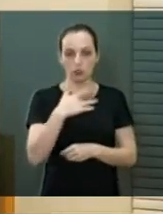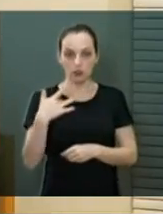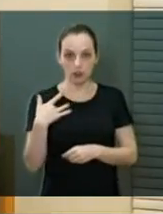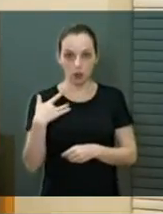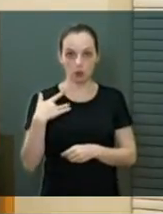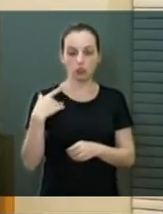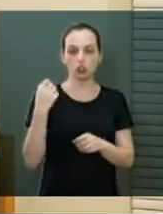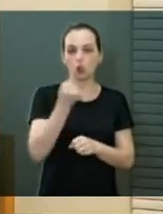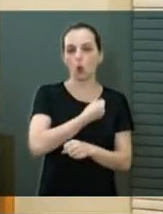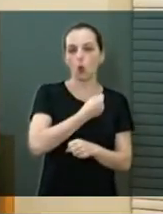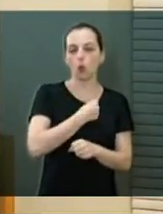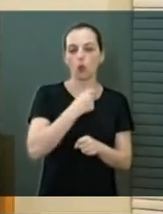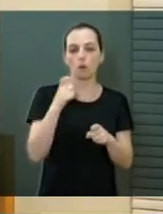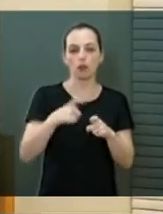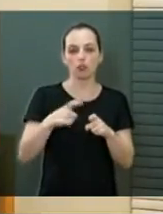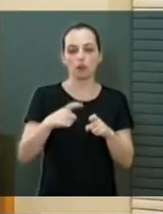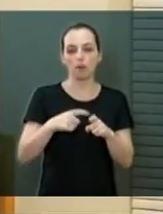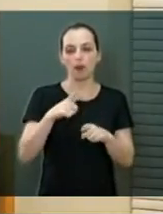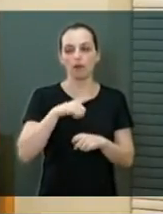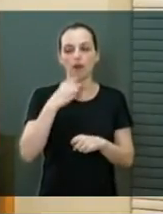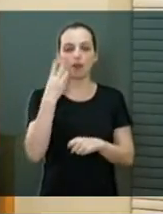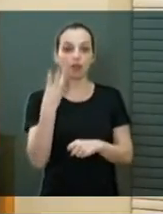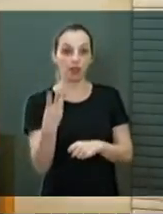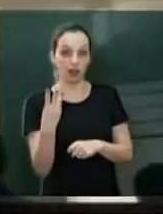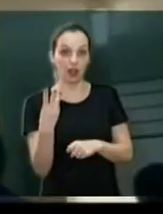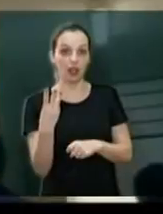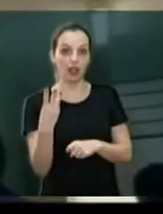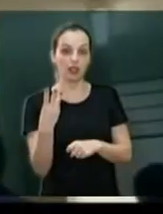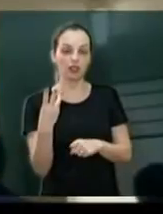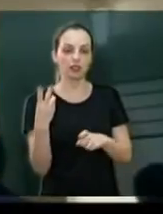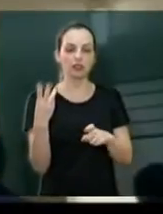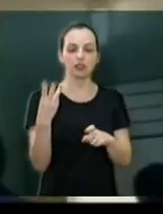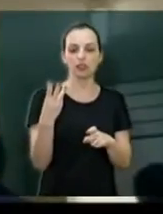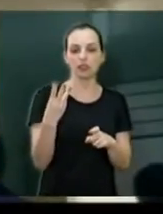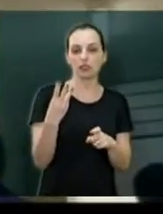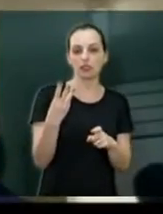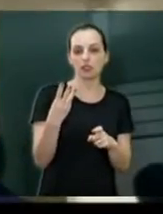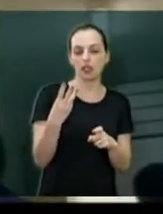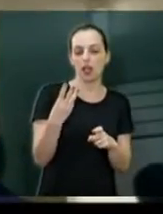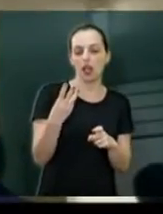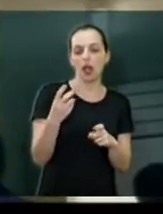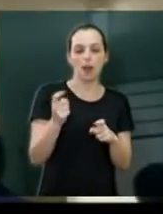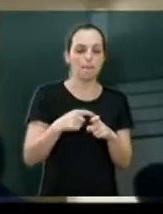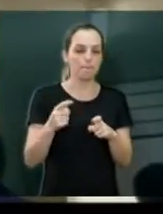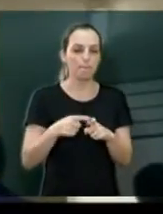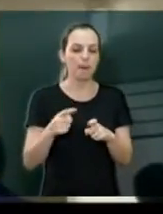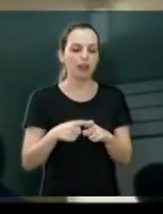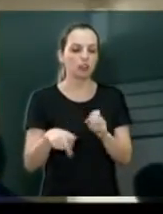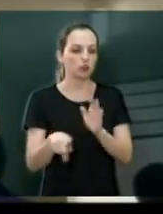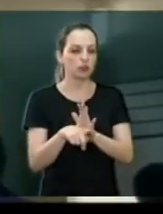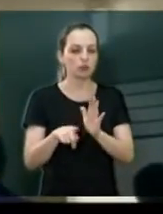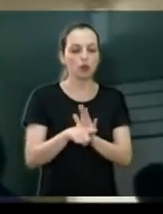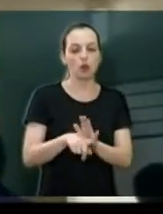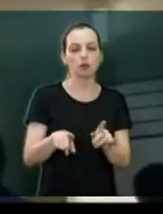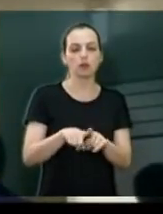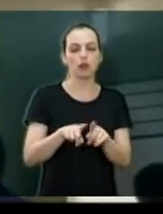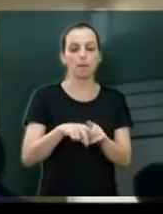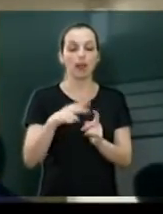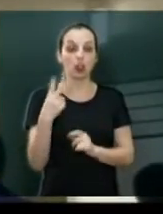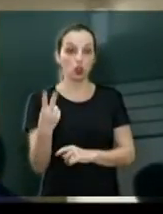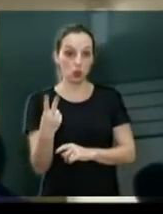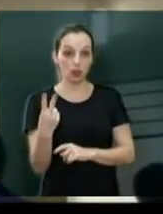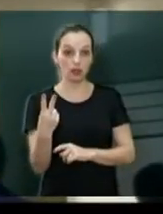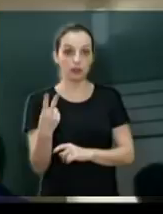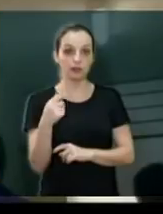de médicos, o posto conta com 3 clínicos, 3 pediatras e 2 ginecologistas, além de 2 dentistas. A